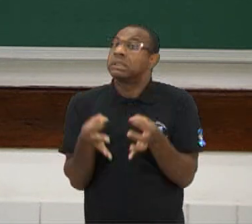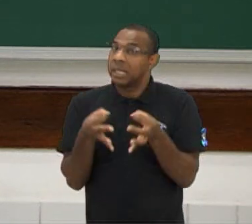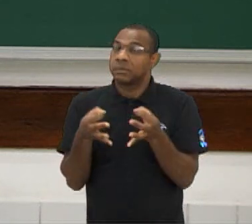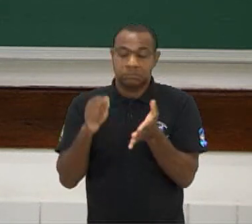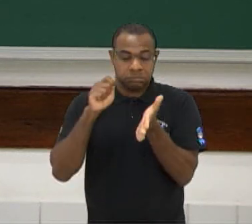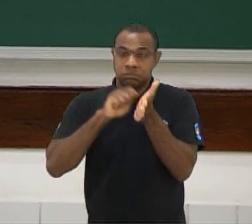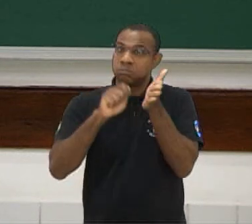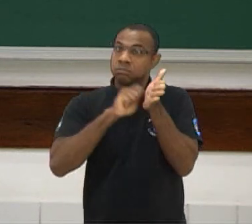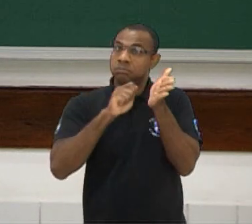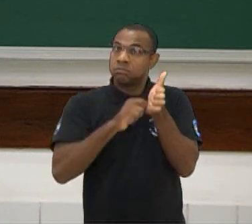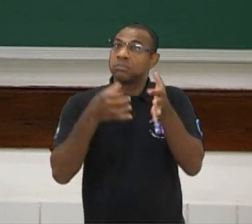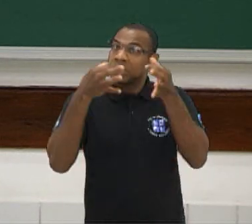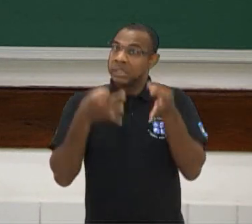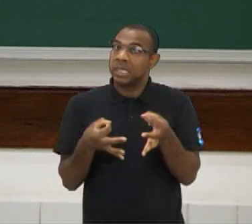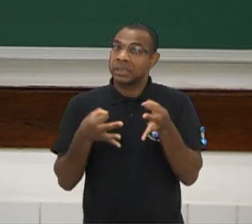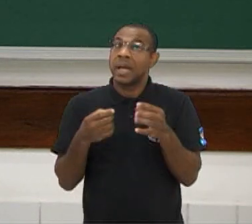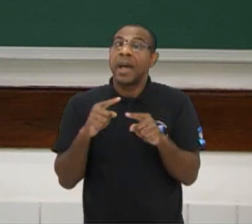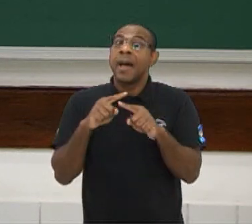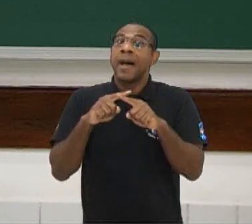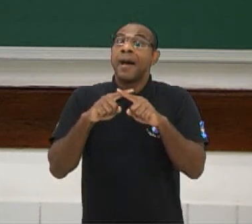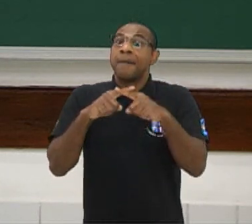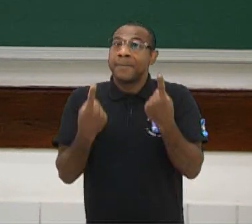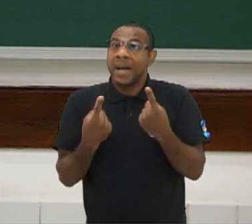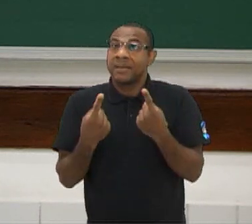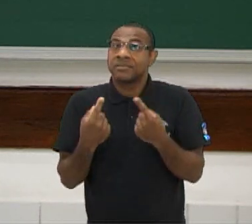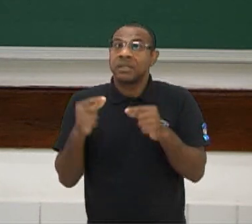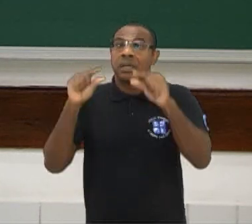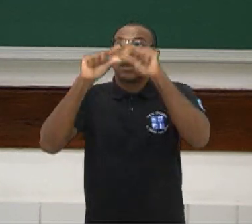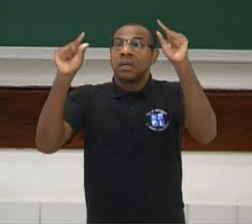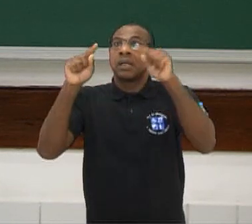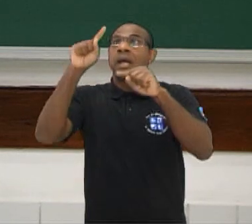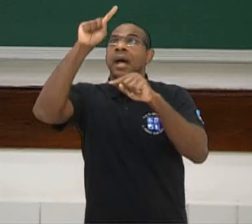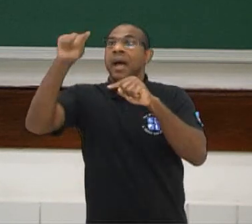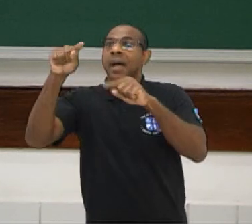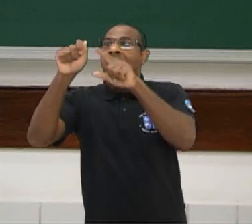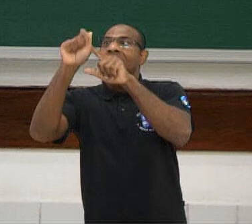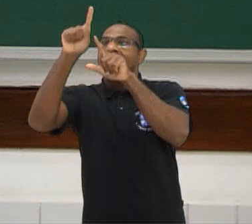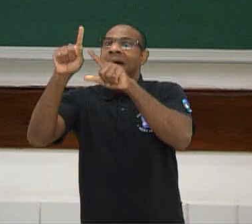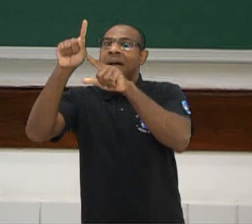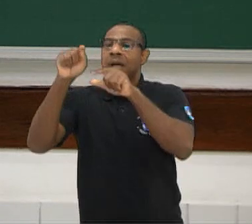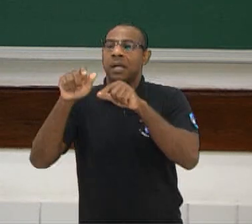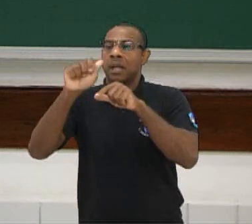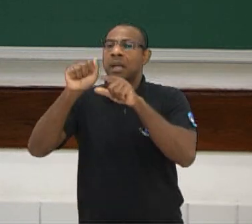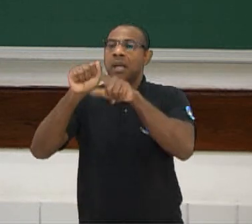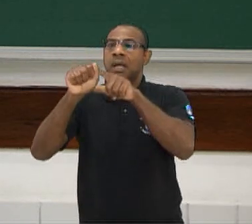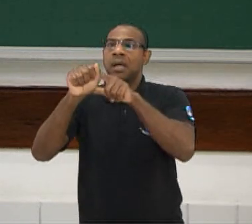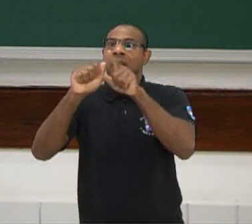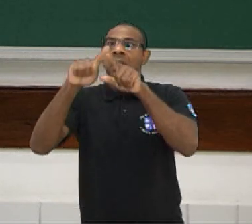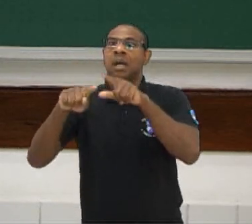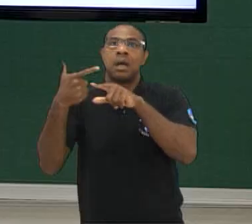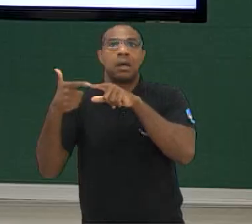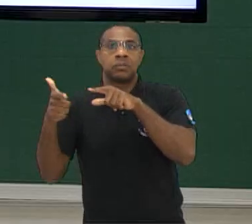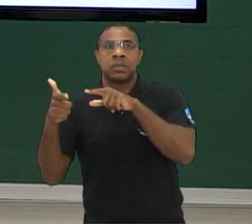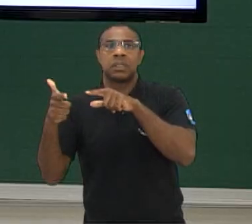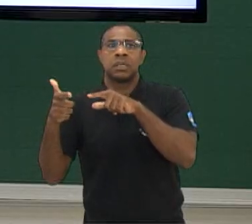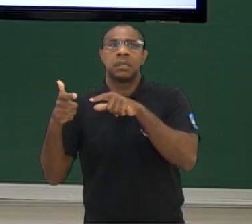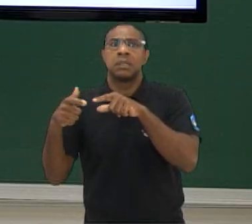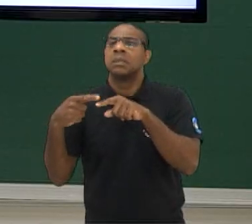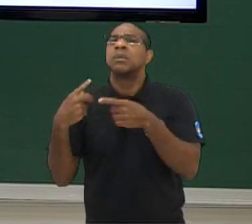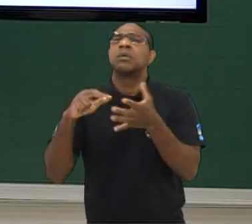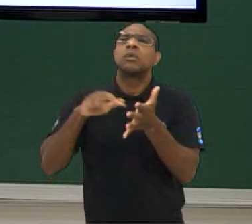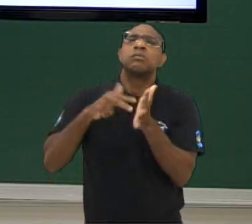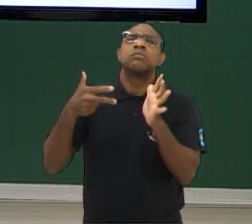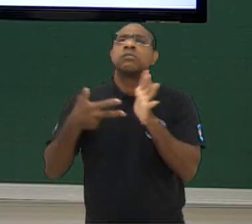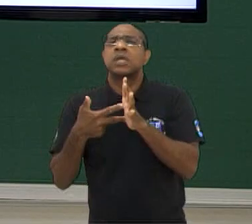escritas ali corretamente, mas uma tem a crase e a outra não. Qual o sentido de cada uma